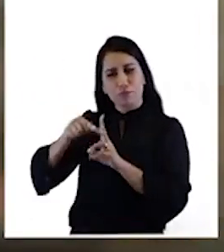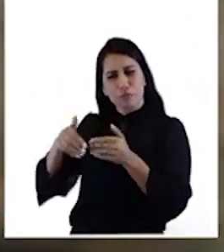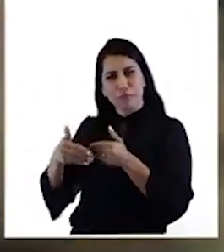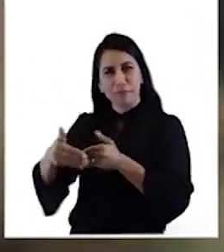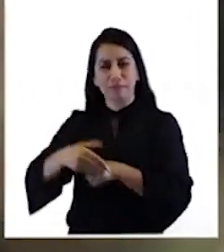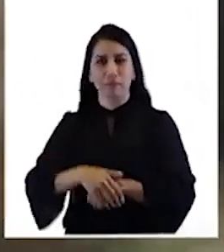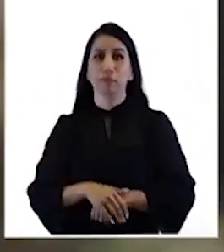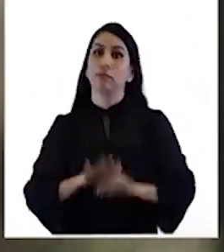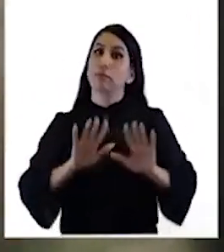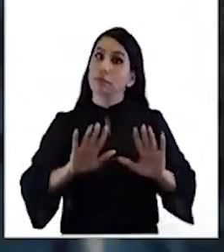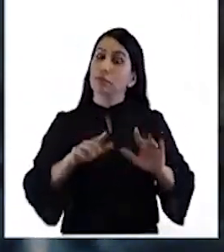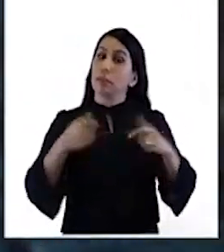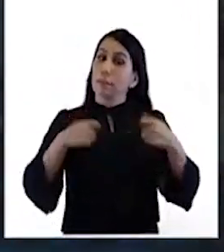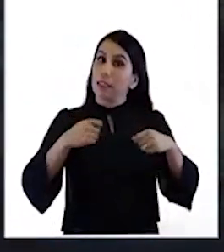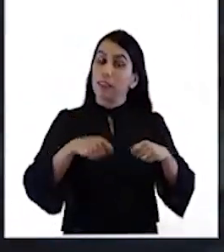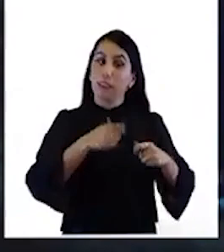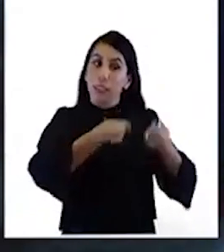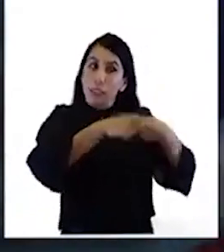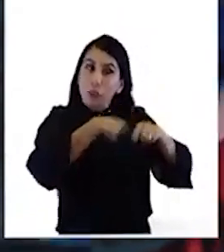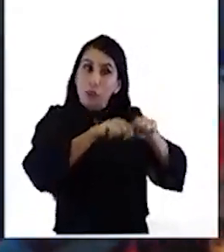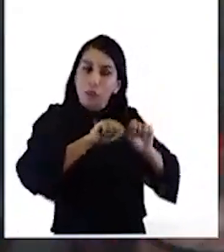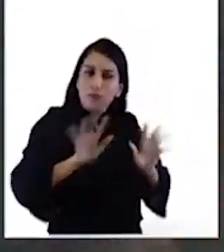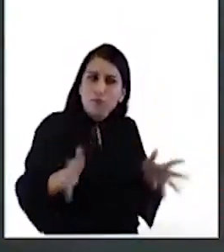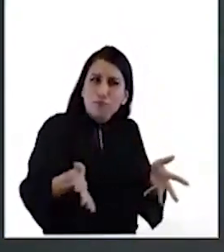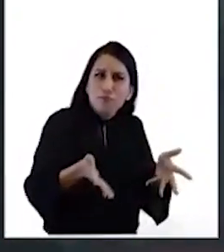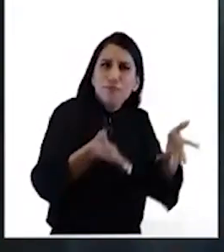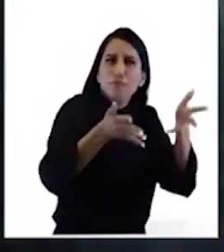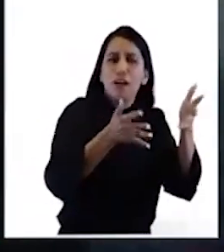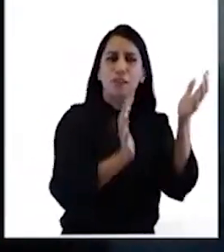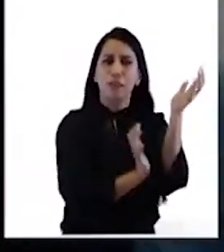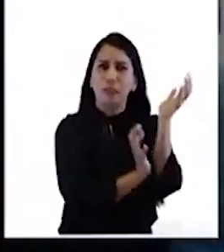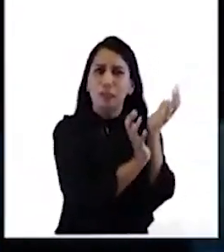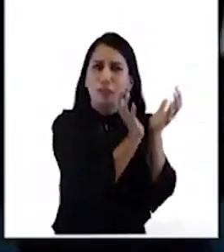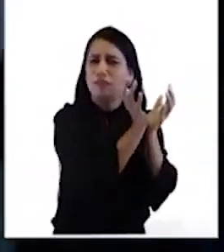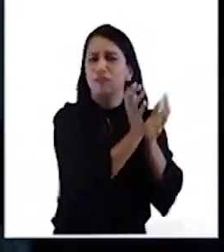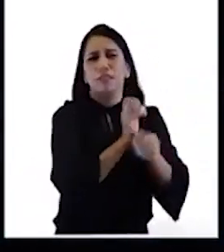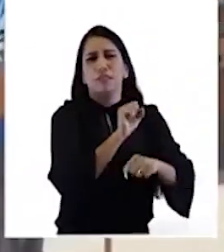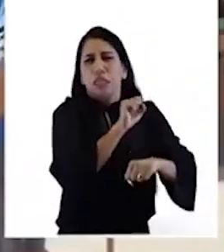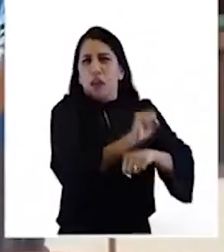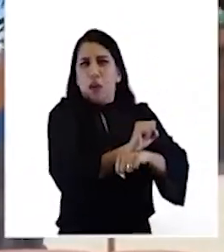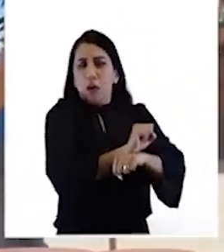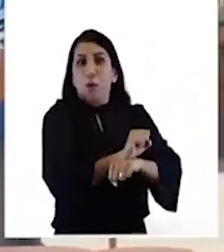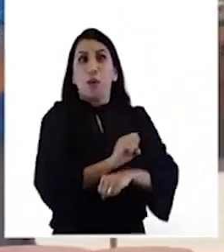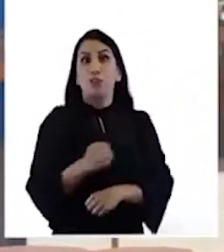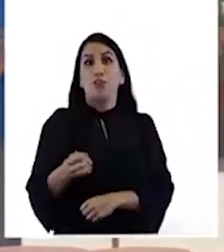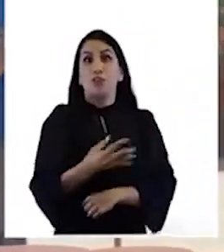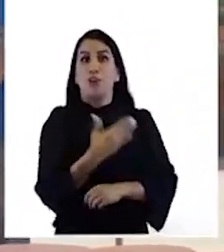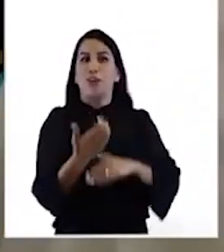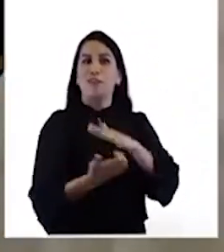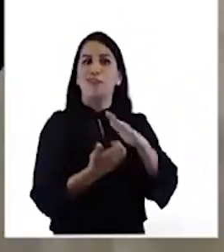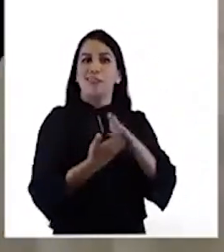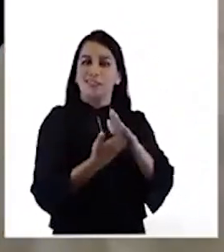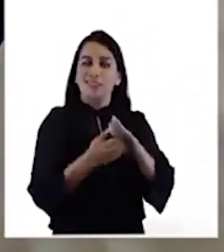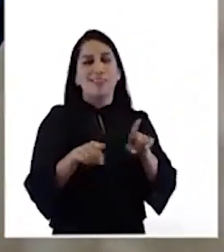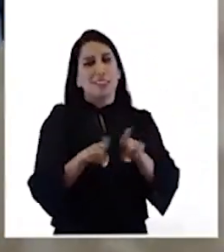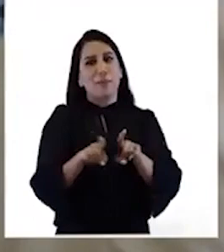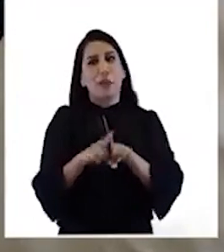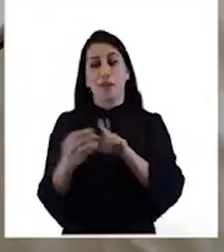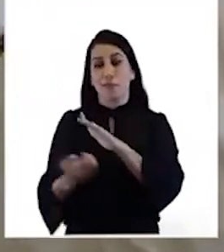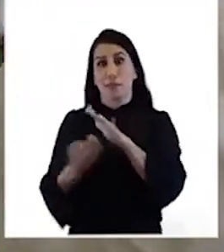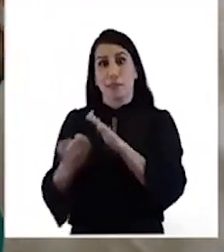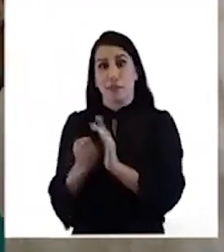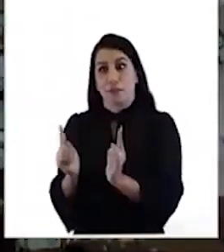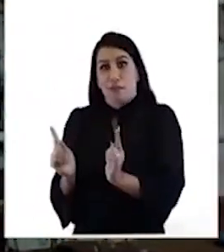precisamos estimular a economia, desburocratizar, facilitar a criação de novas empresas e incentivar os pequenos